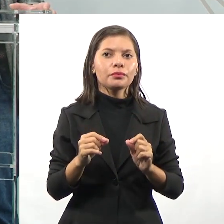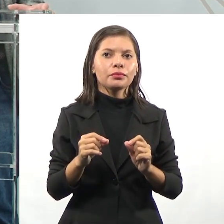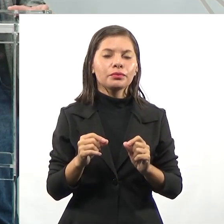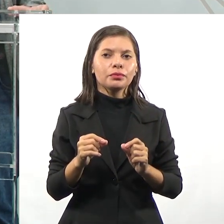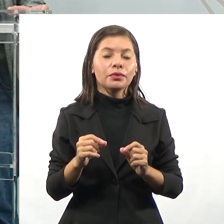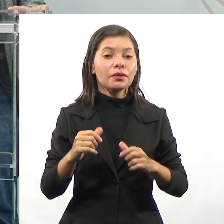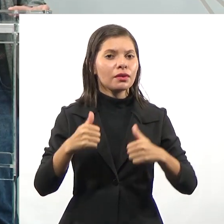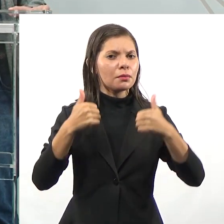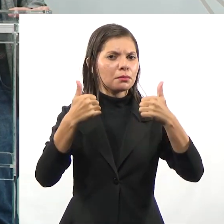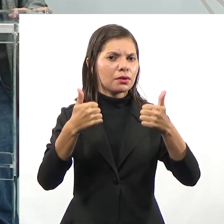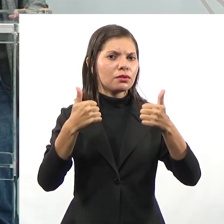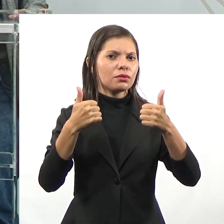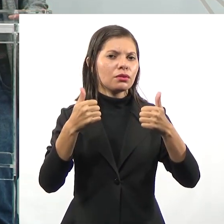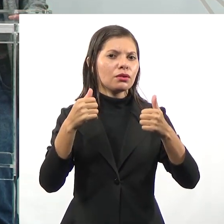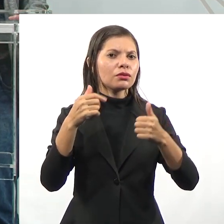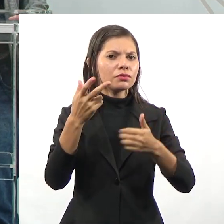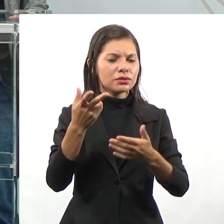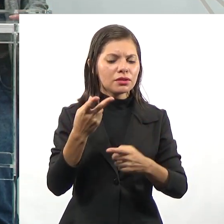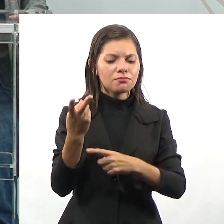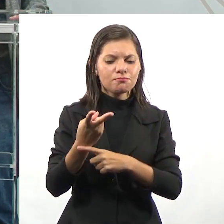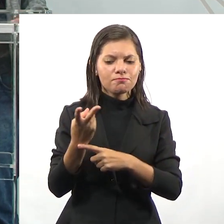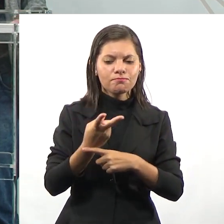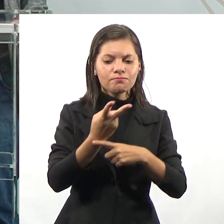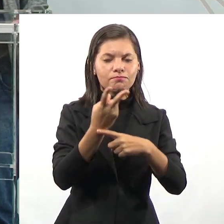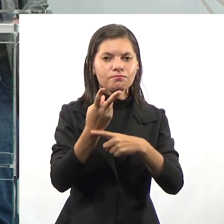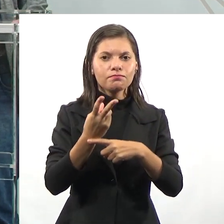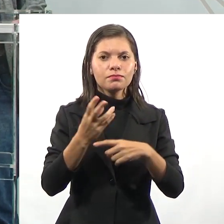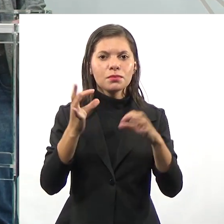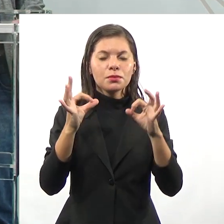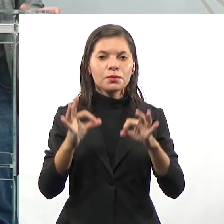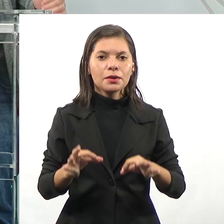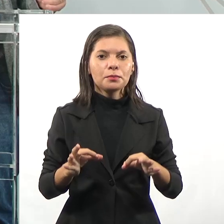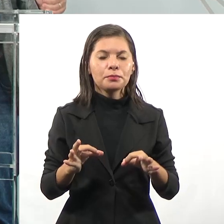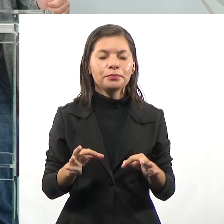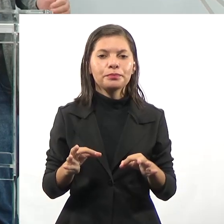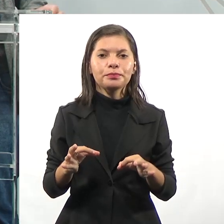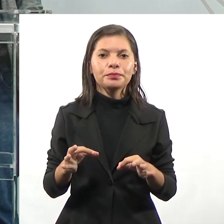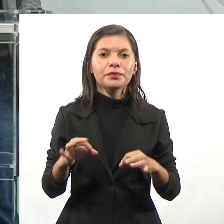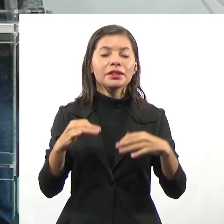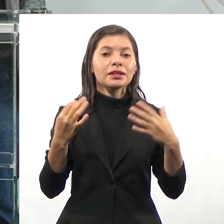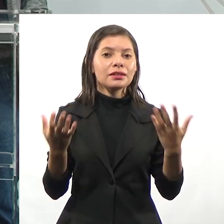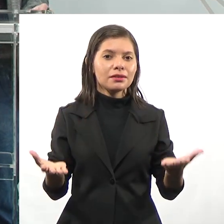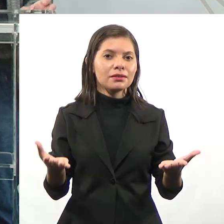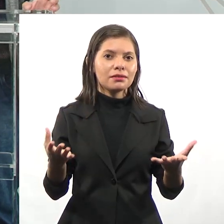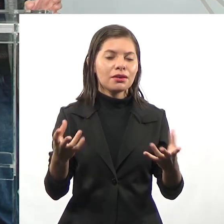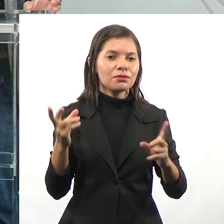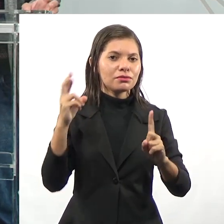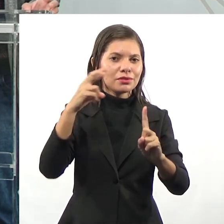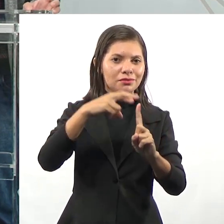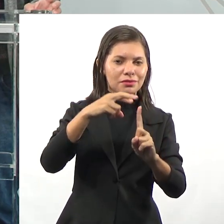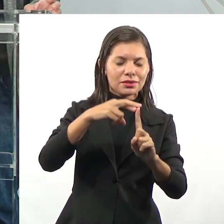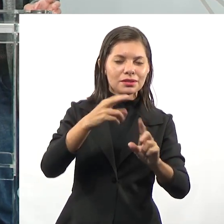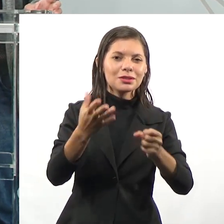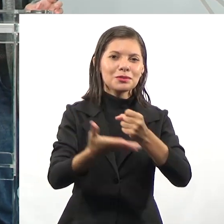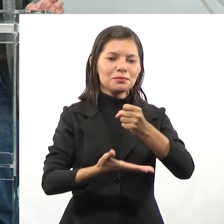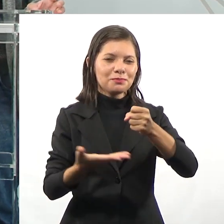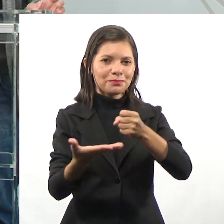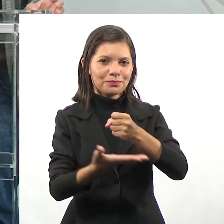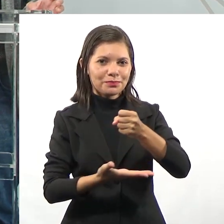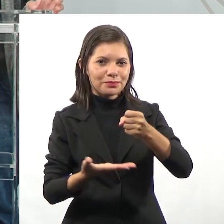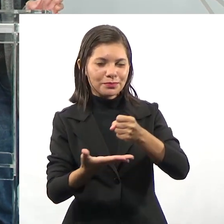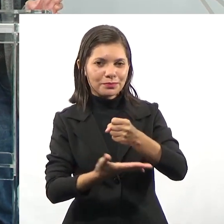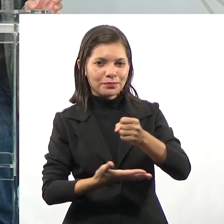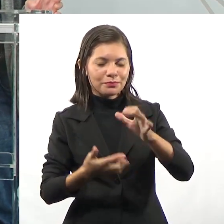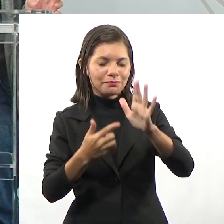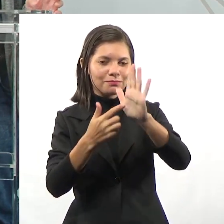a sua busca fique mais restrita a de fato aquilo que você está procurando, ok? Então fica as nossas